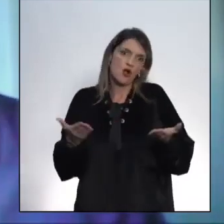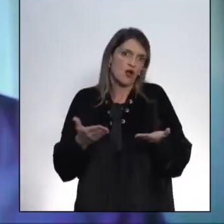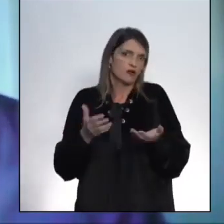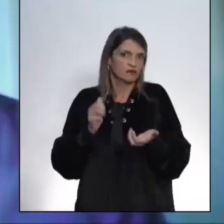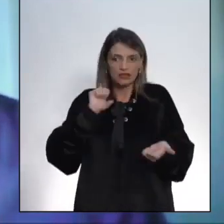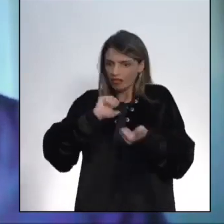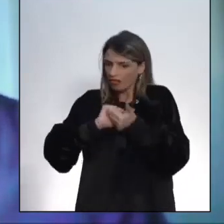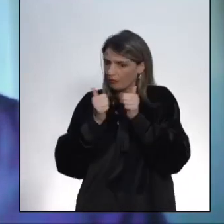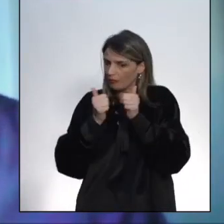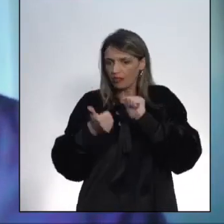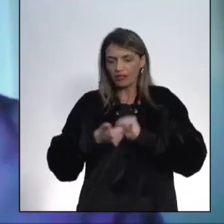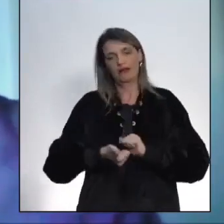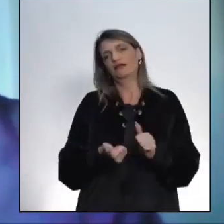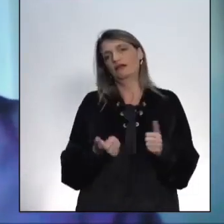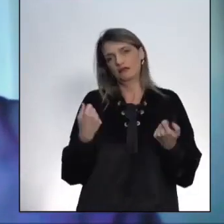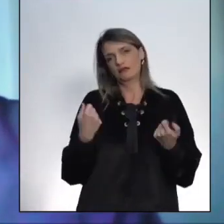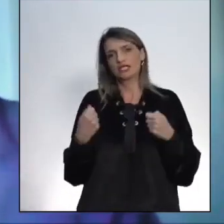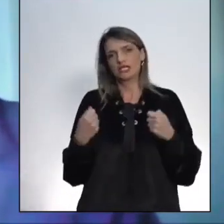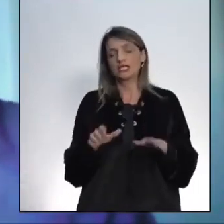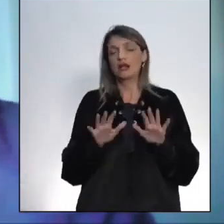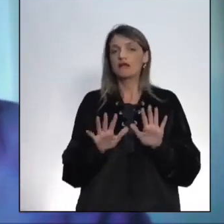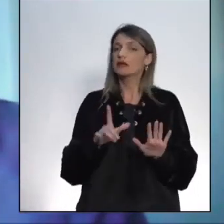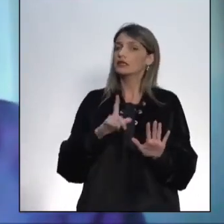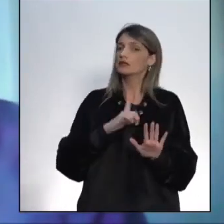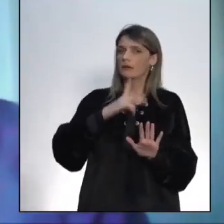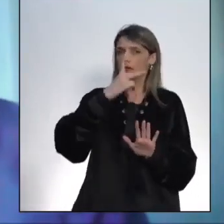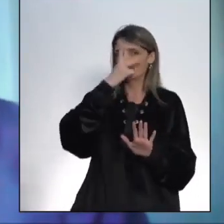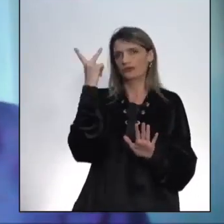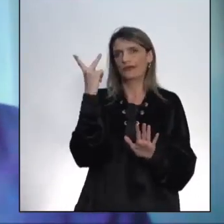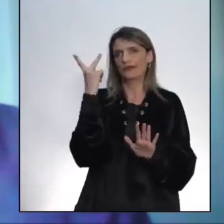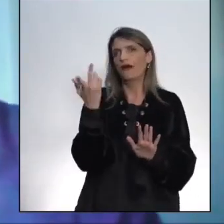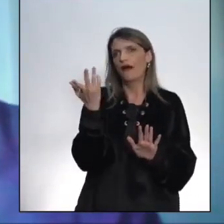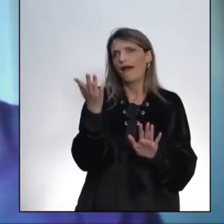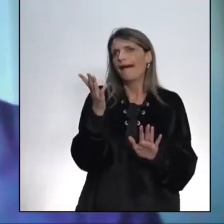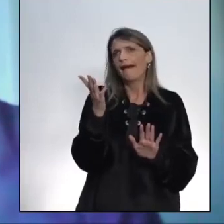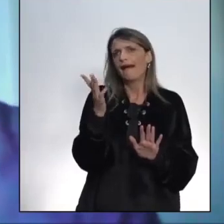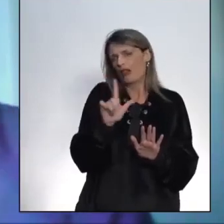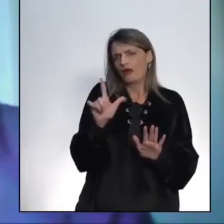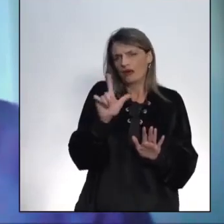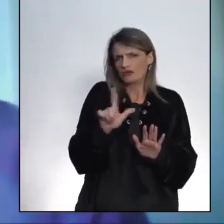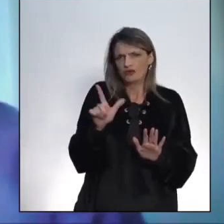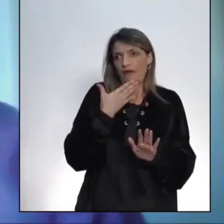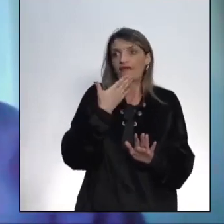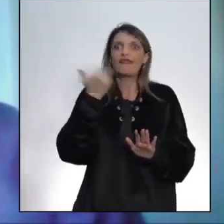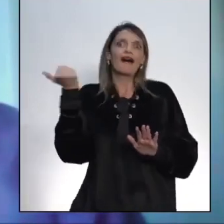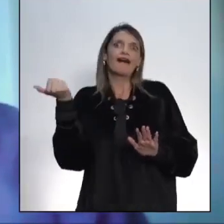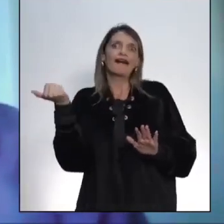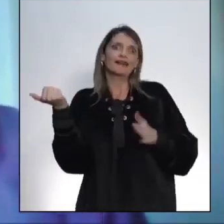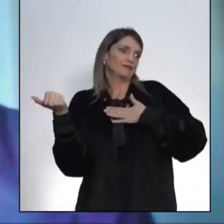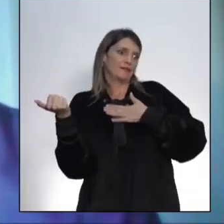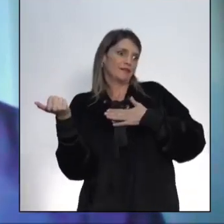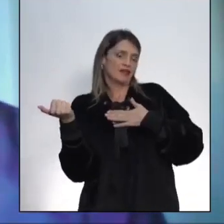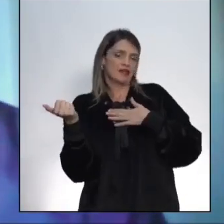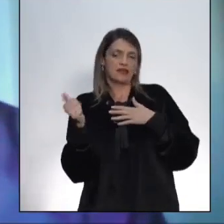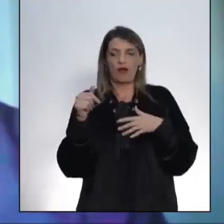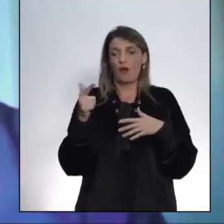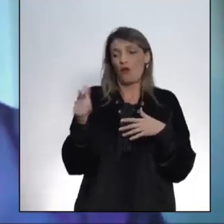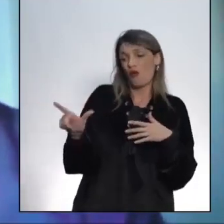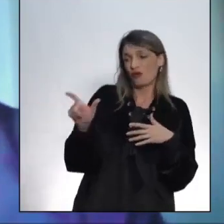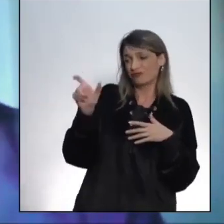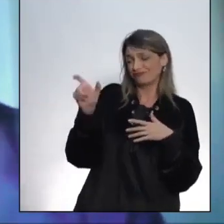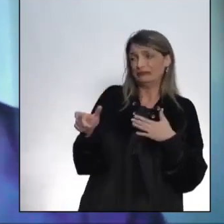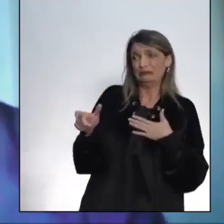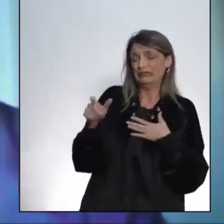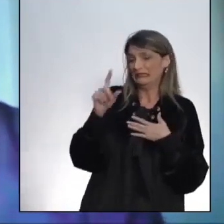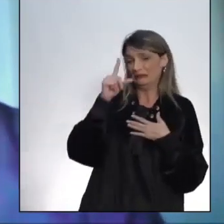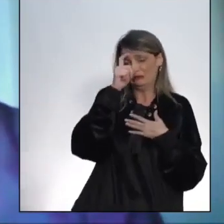adaptar. Mas tem as pessoas que se identificam mais, as que se identificam menos, que dominam mais ou menos, mas eu acho que